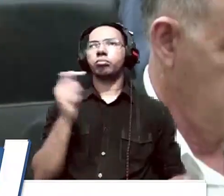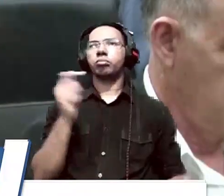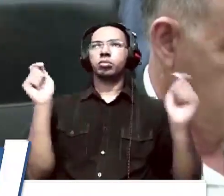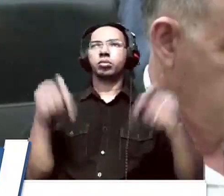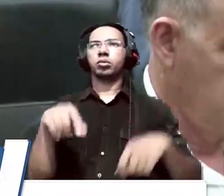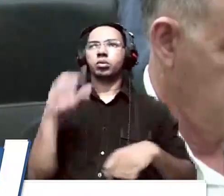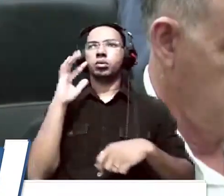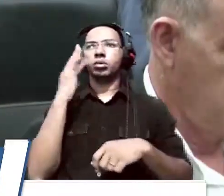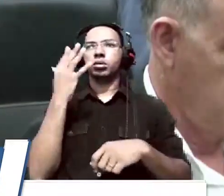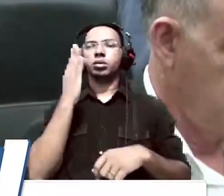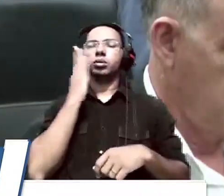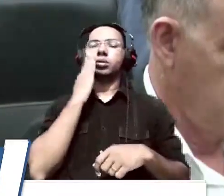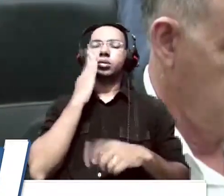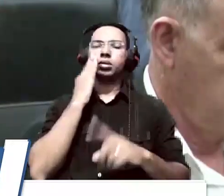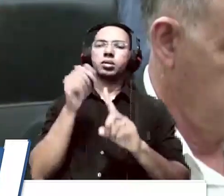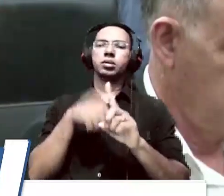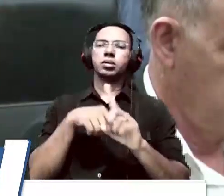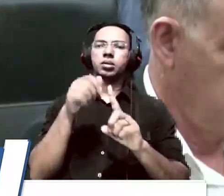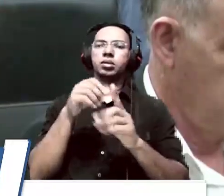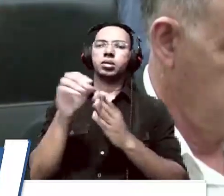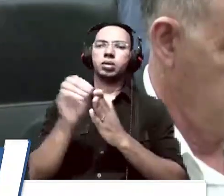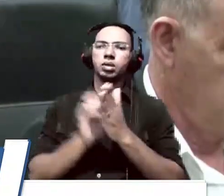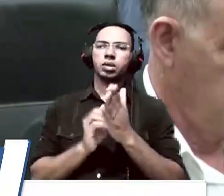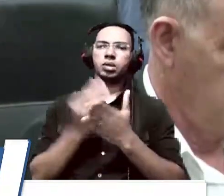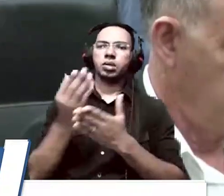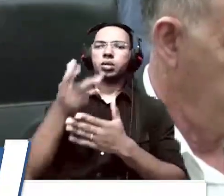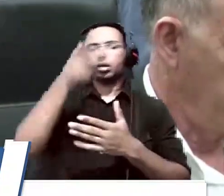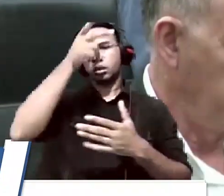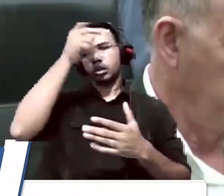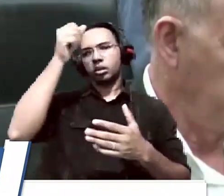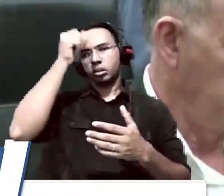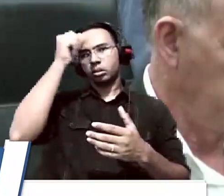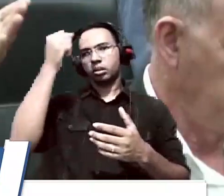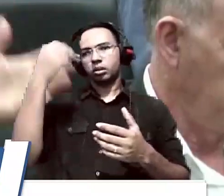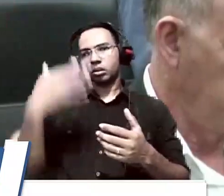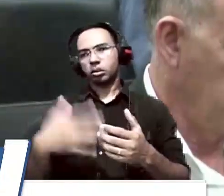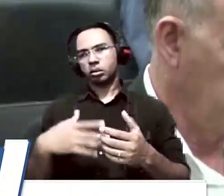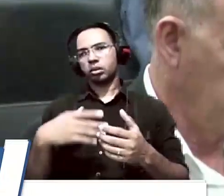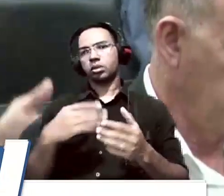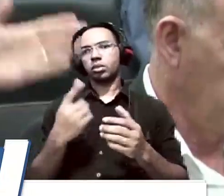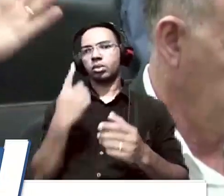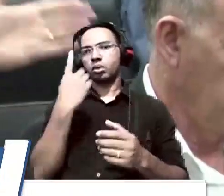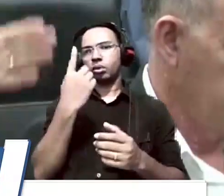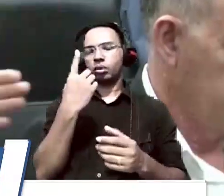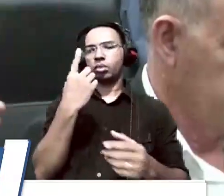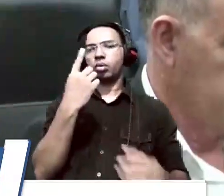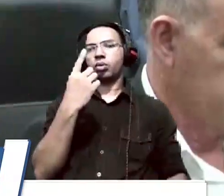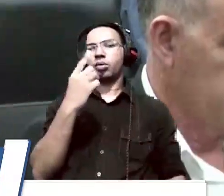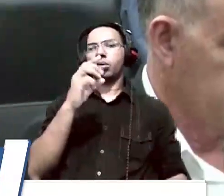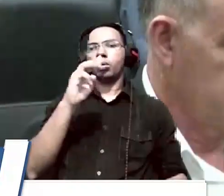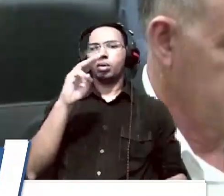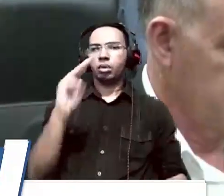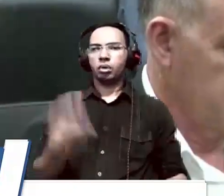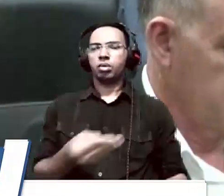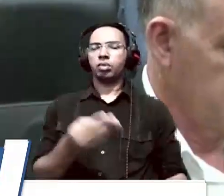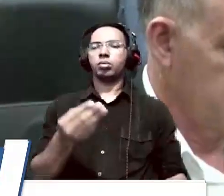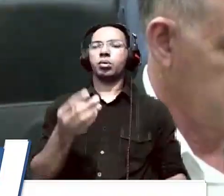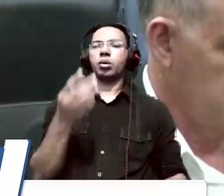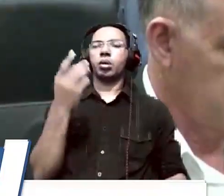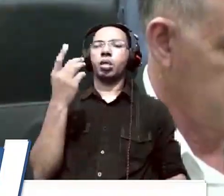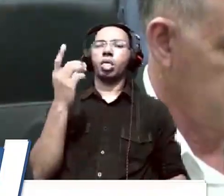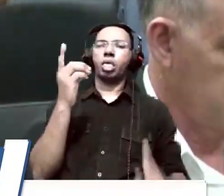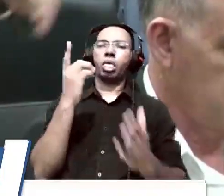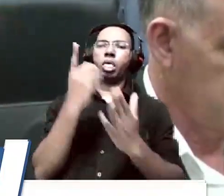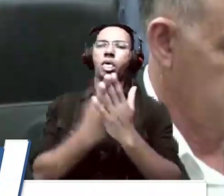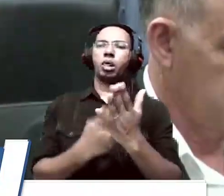todo mês é enviado um ofício para a prefeitura dizendo que está com mais de 1 milhão com déficit, muitos ônibus